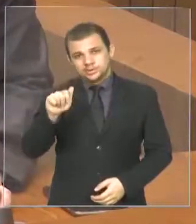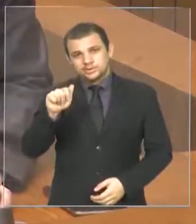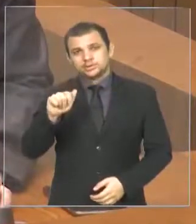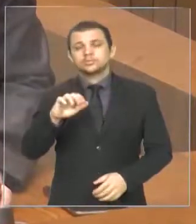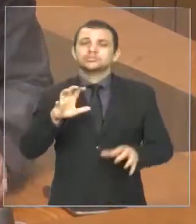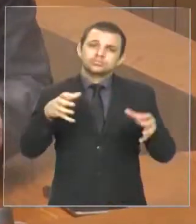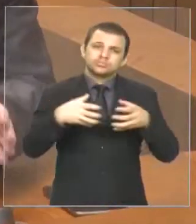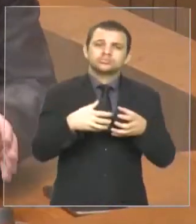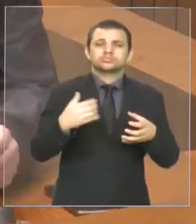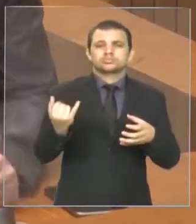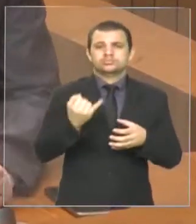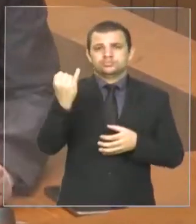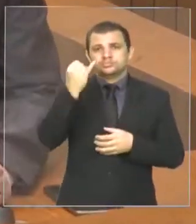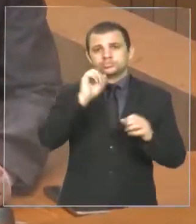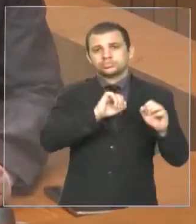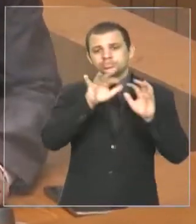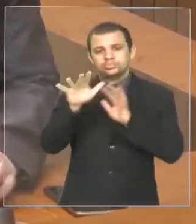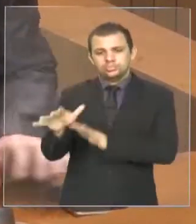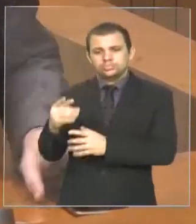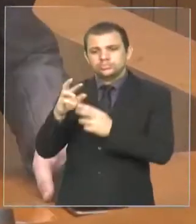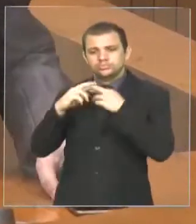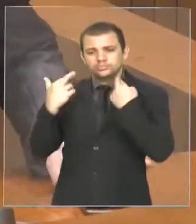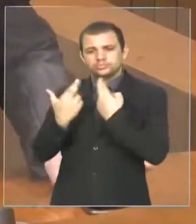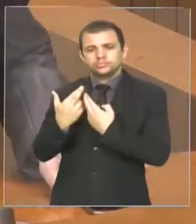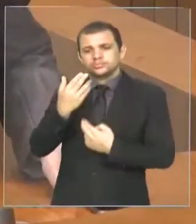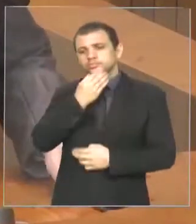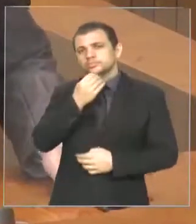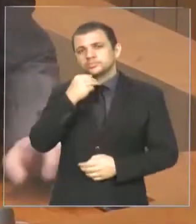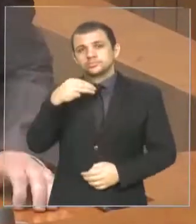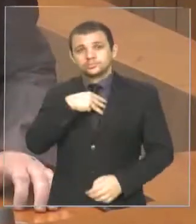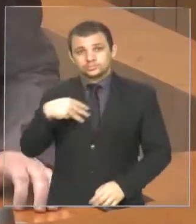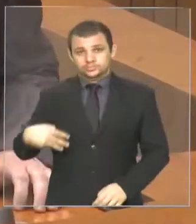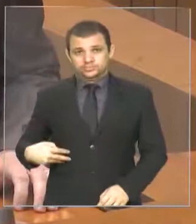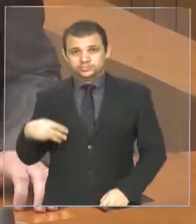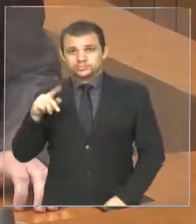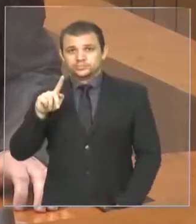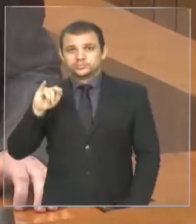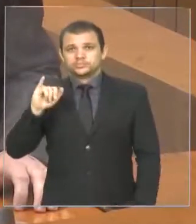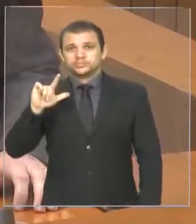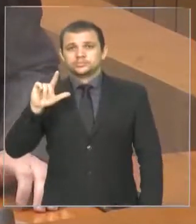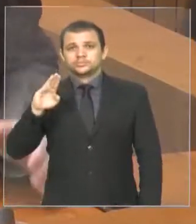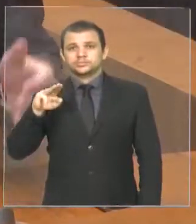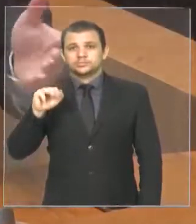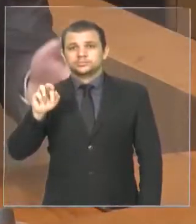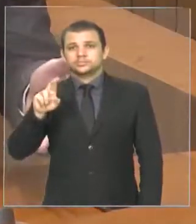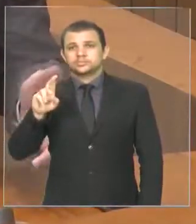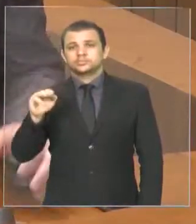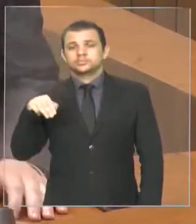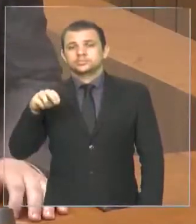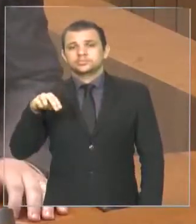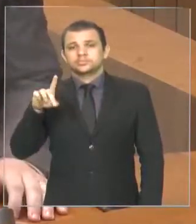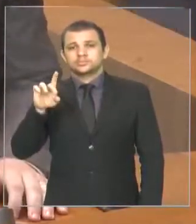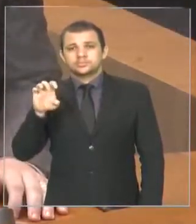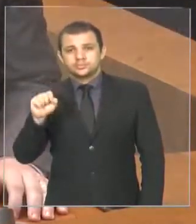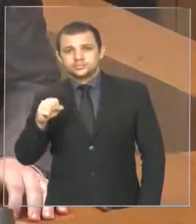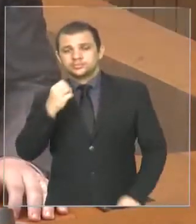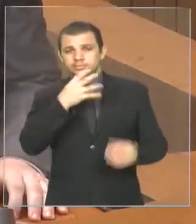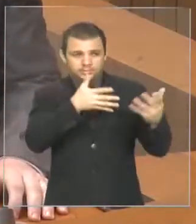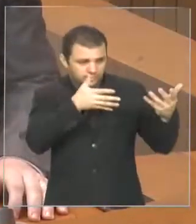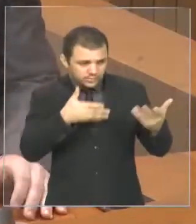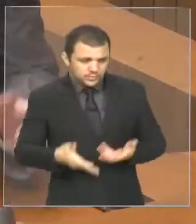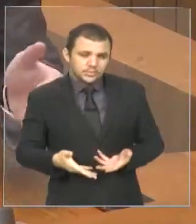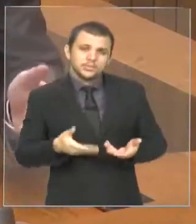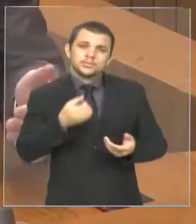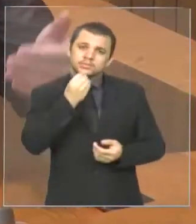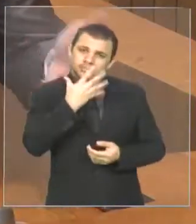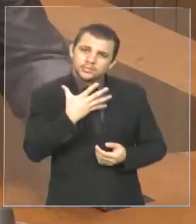grande importância. O ministro Gilmar Mendes nos recebeu com muita presteza Ele disse que